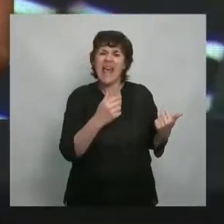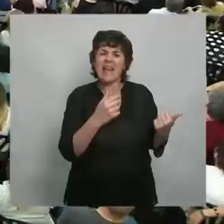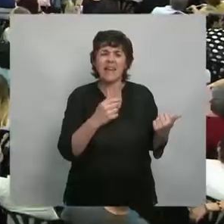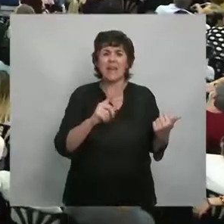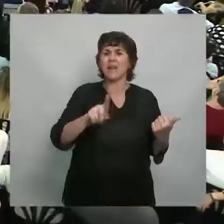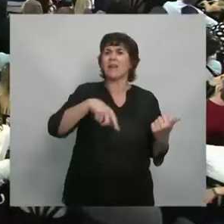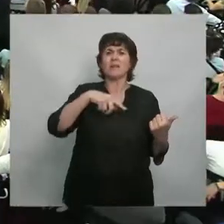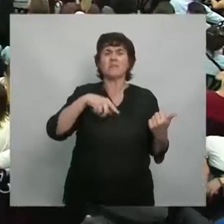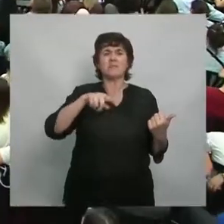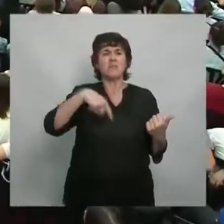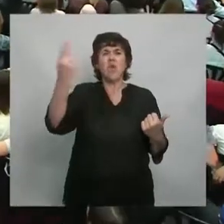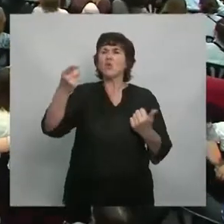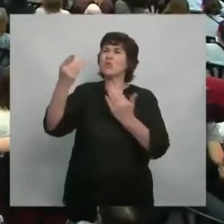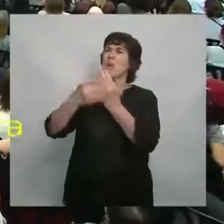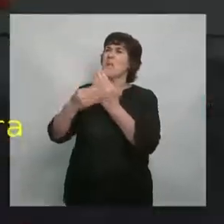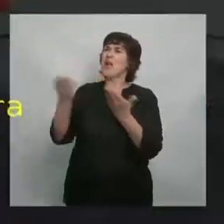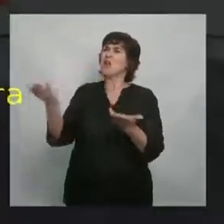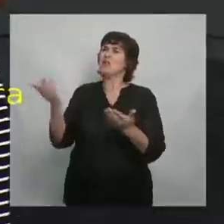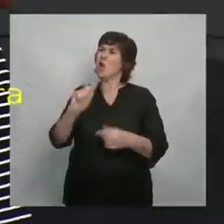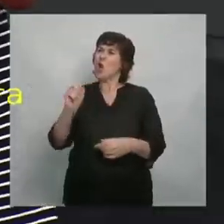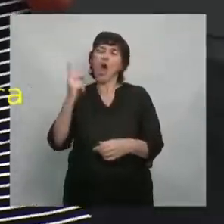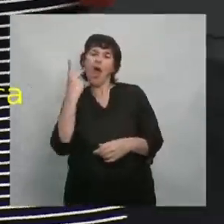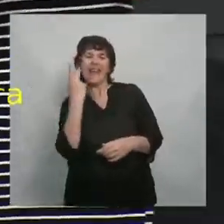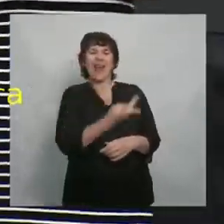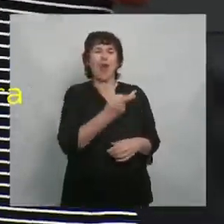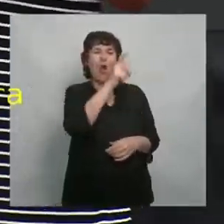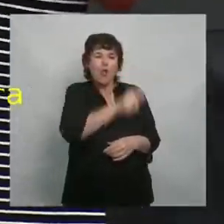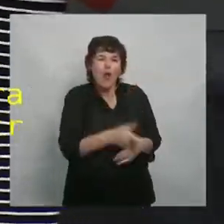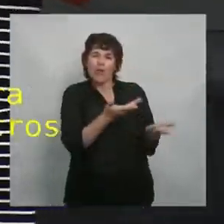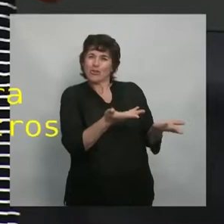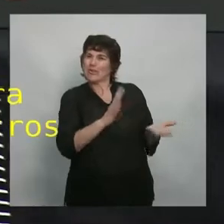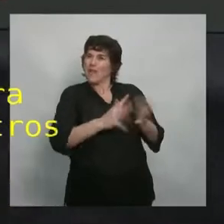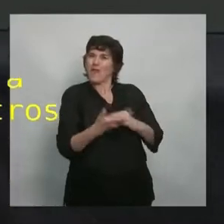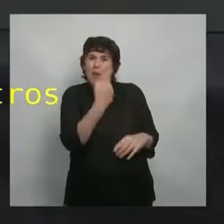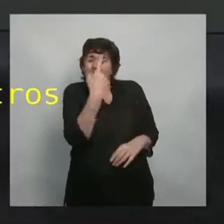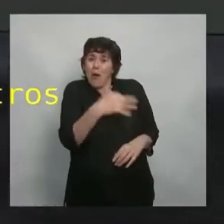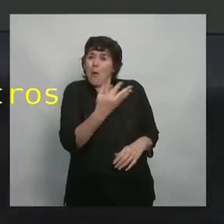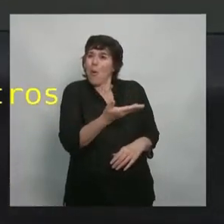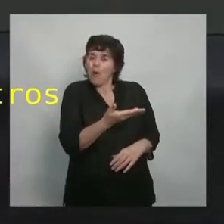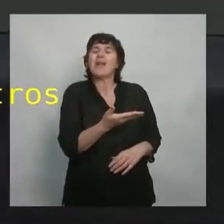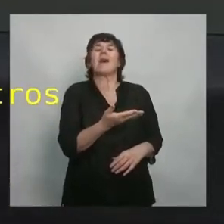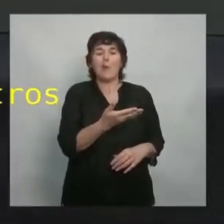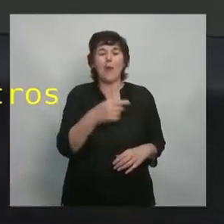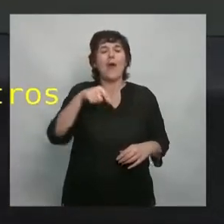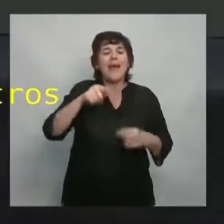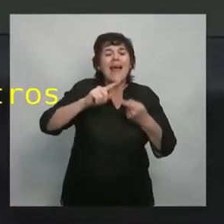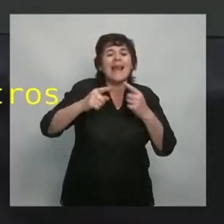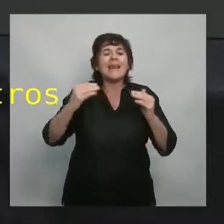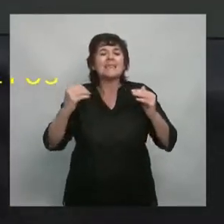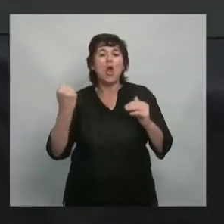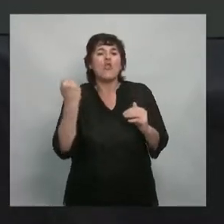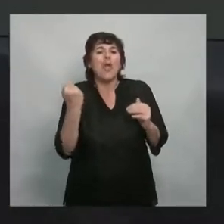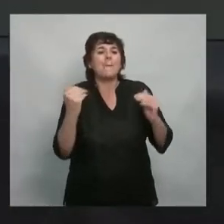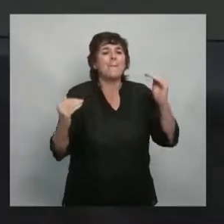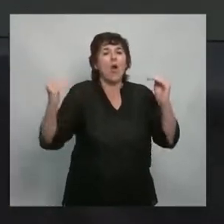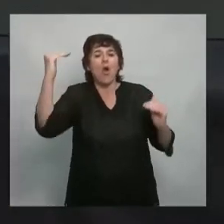não a reconhece? Isso é você chegar nas relações de poder, em lugares de poder e decisão, sendo uma